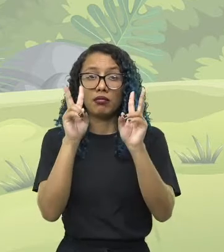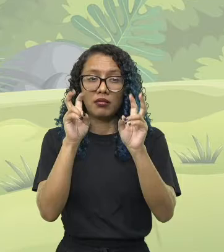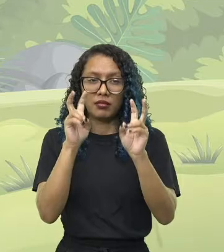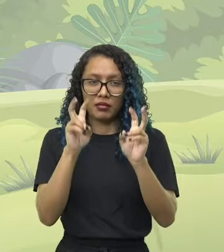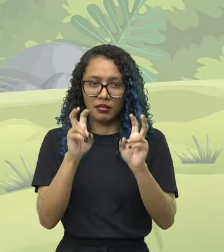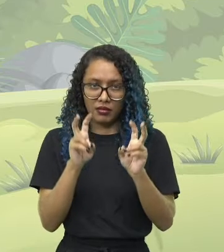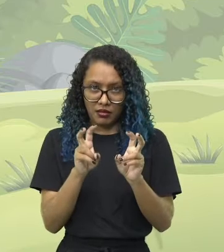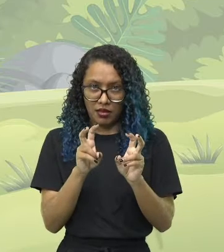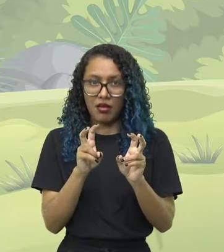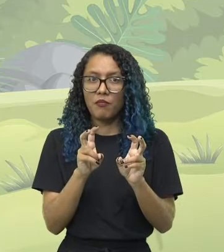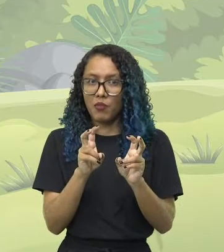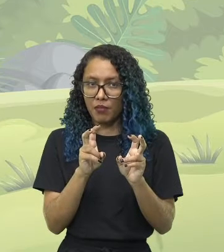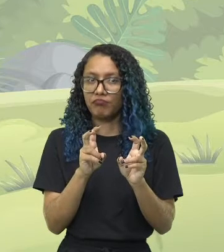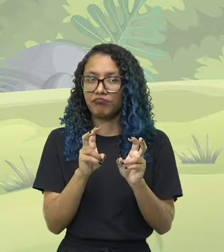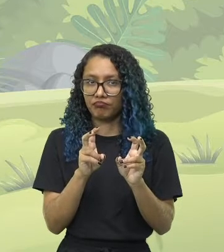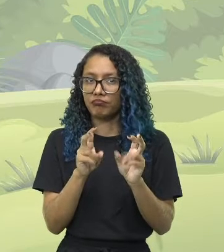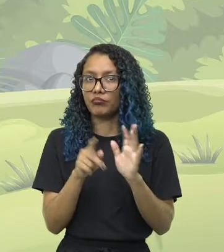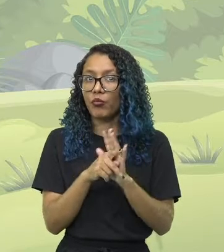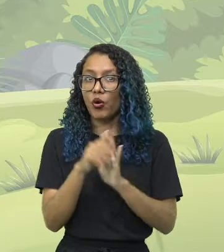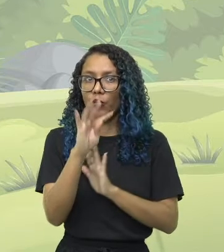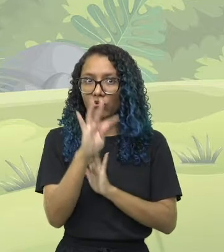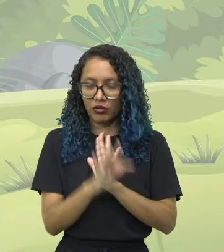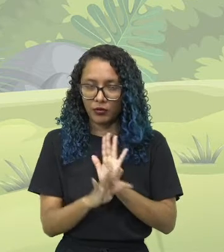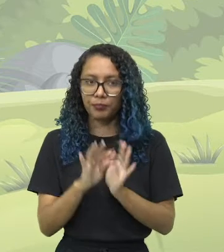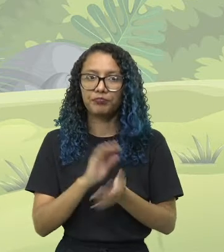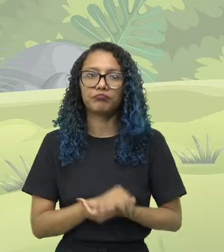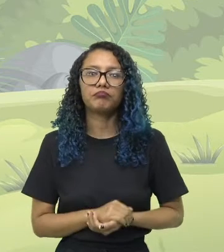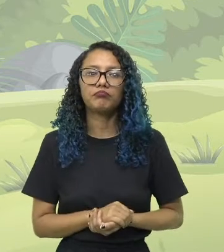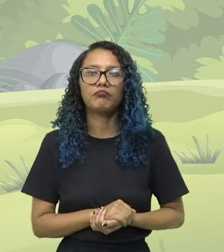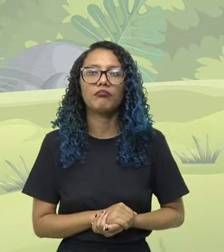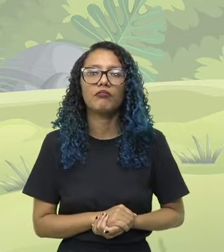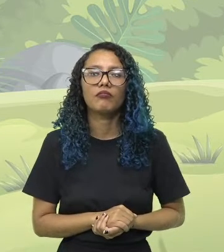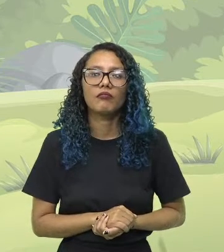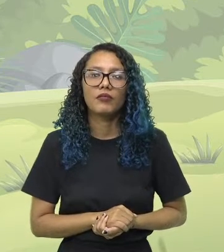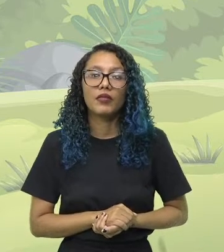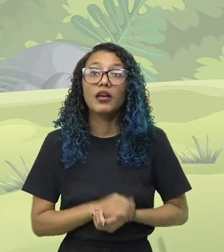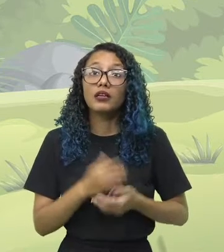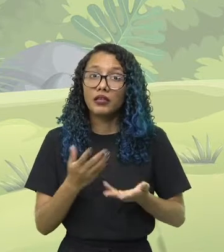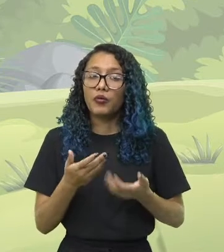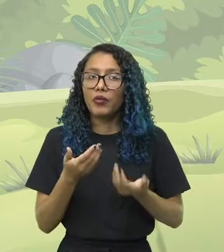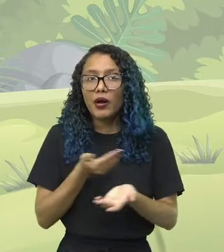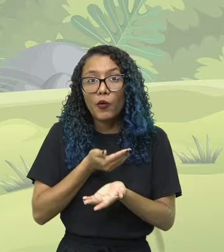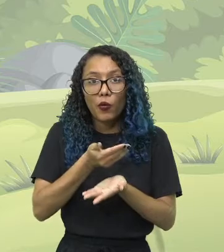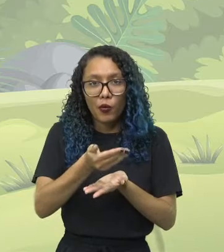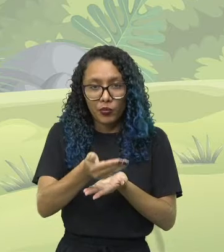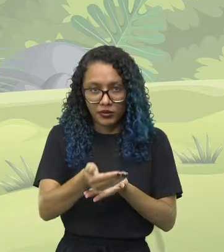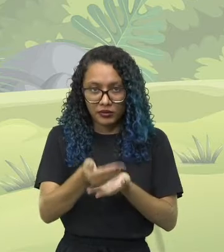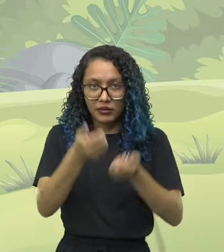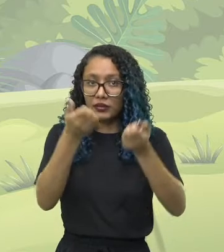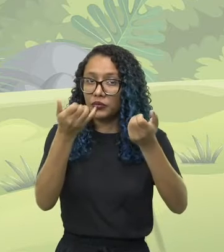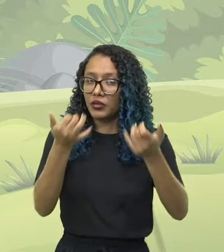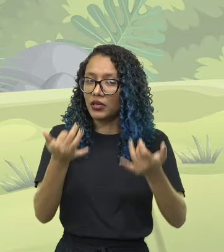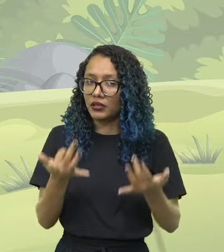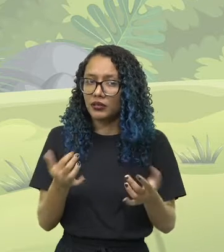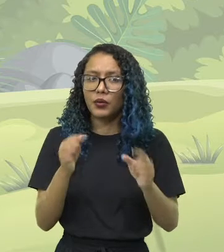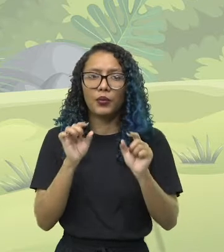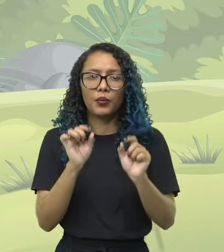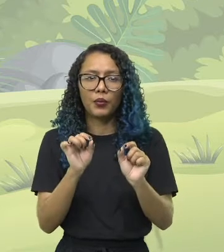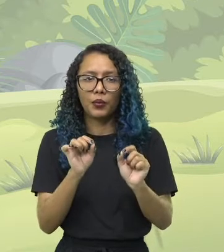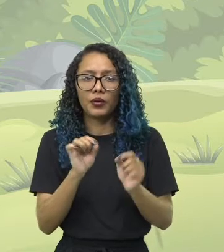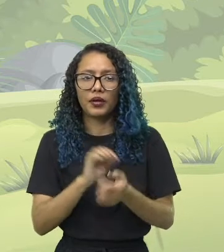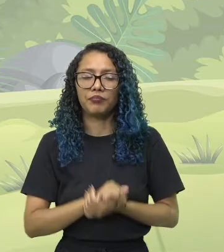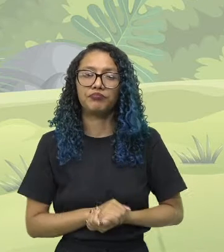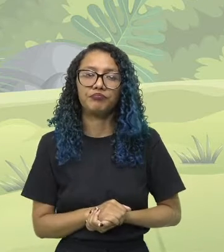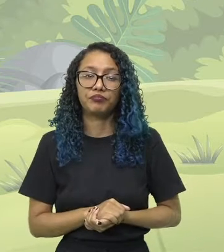dos nossos textos, né? Nós escolhemos para essa aula, para falar dessa progressão temática, né, nesses textos, os textos